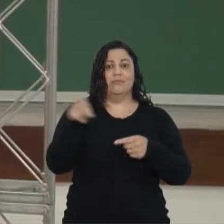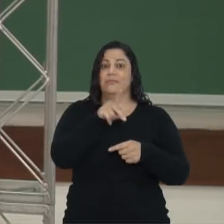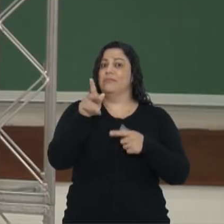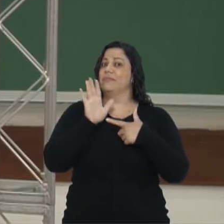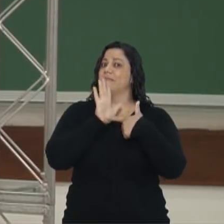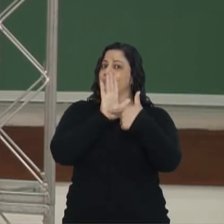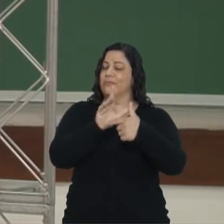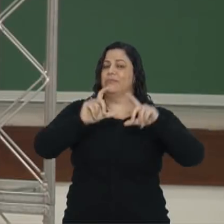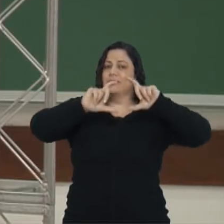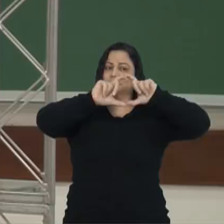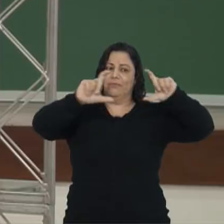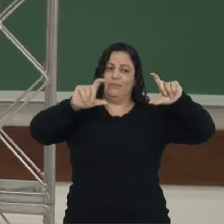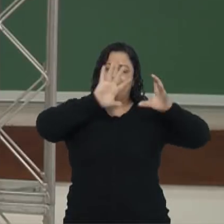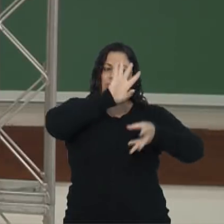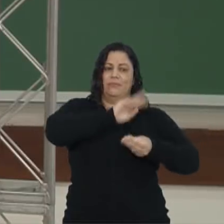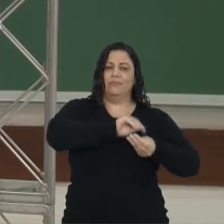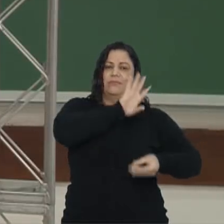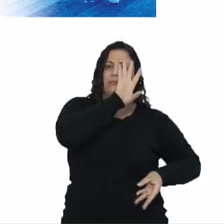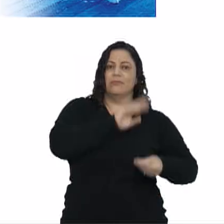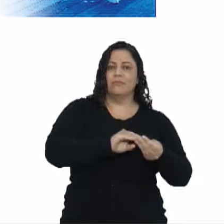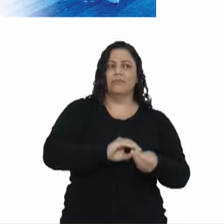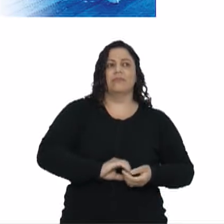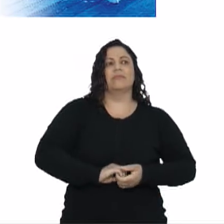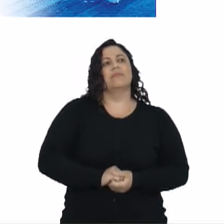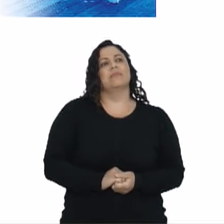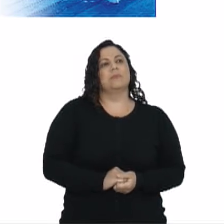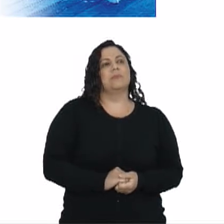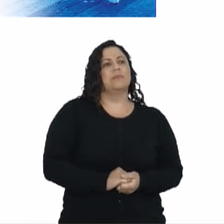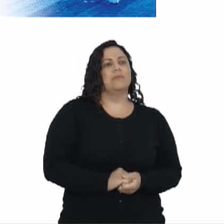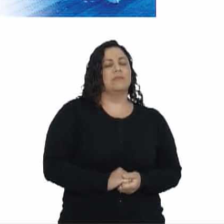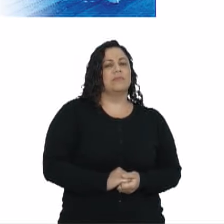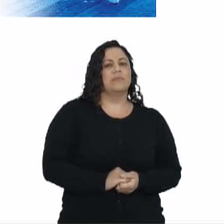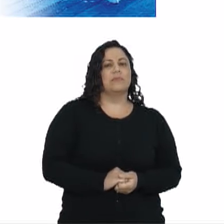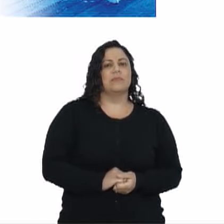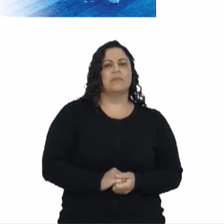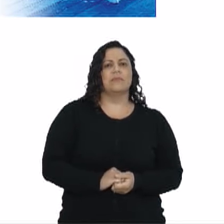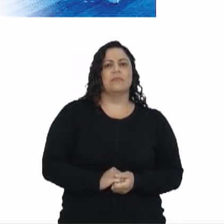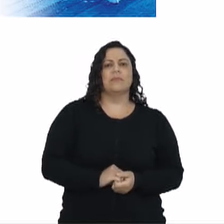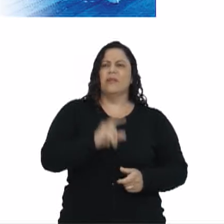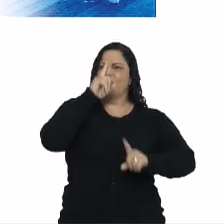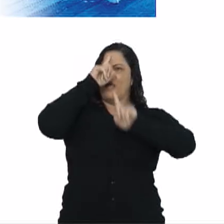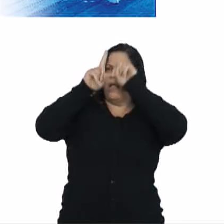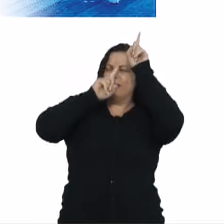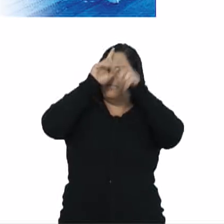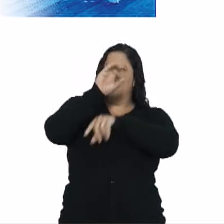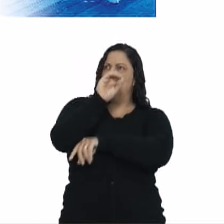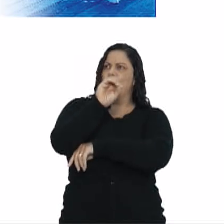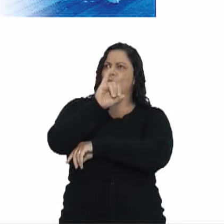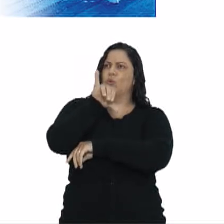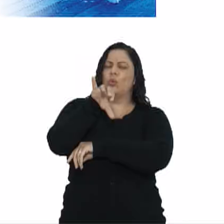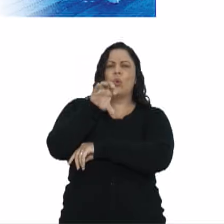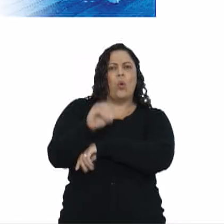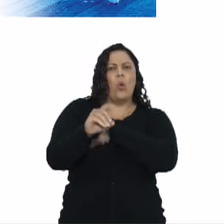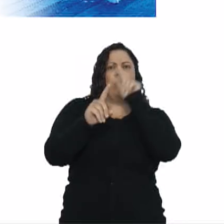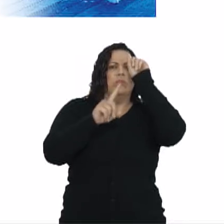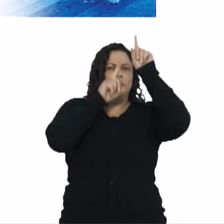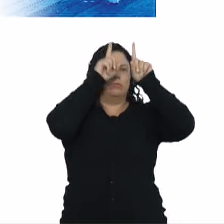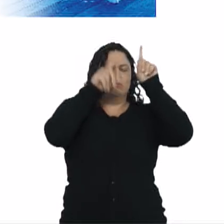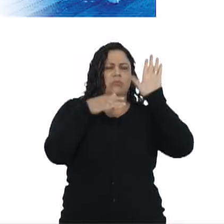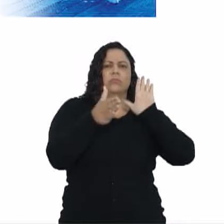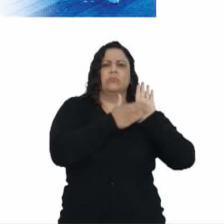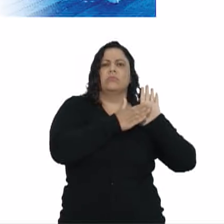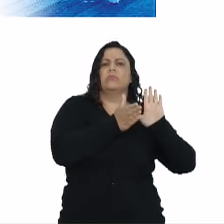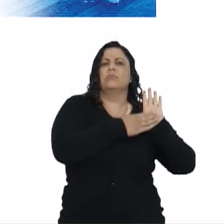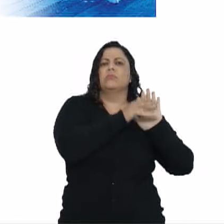um trechinho, uma resenha sobre isso. A ideia do ócio criativo foi proposta pelo professor e